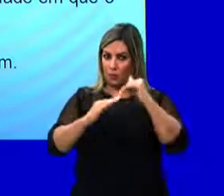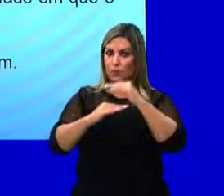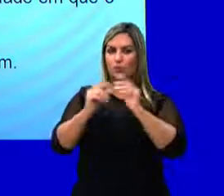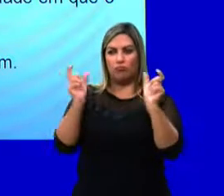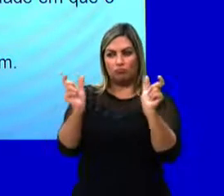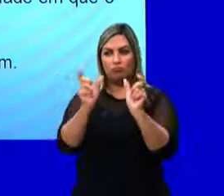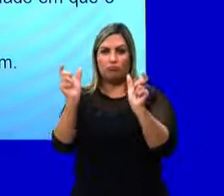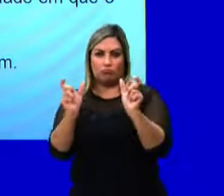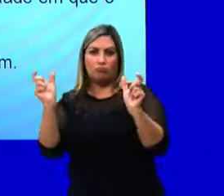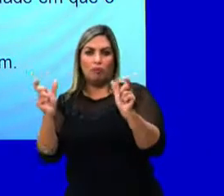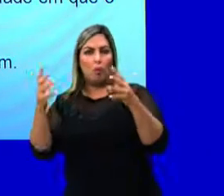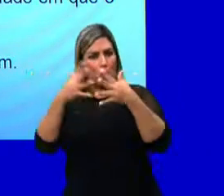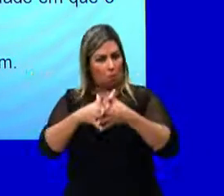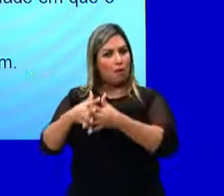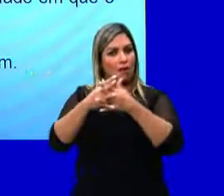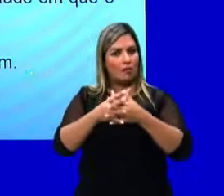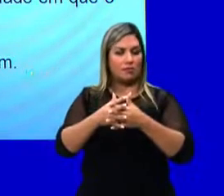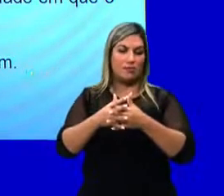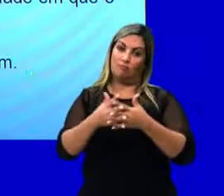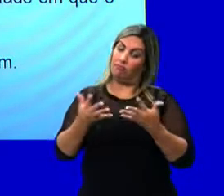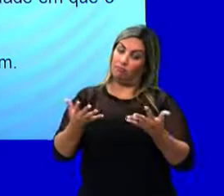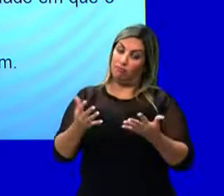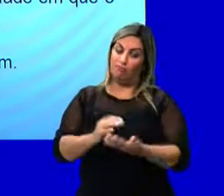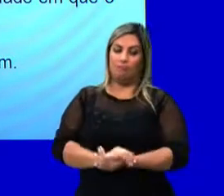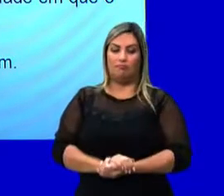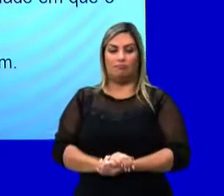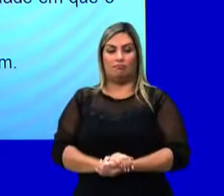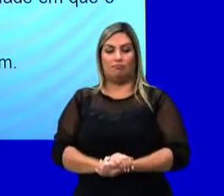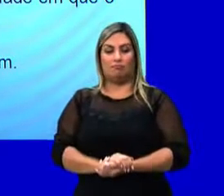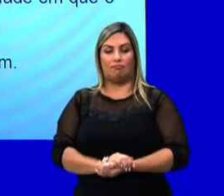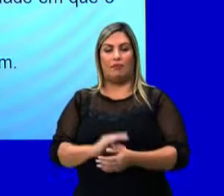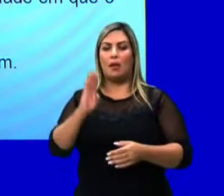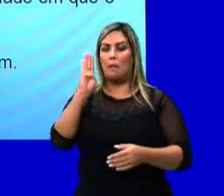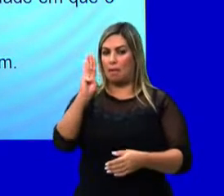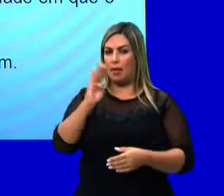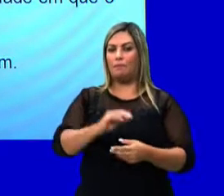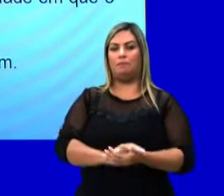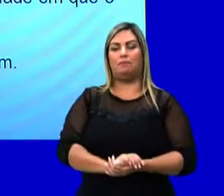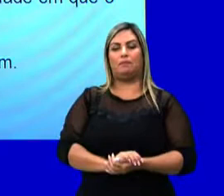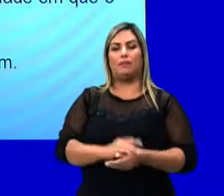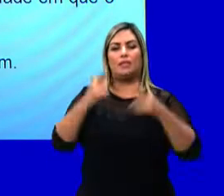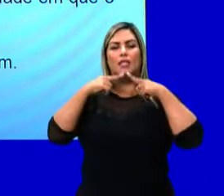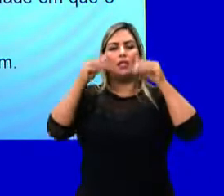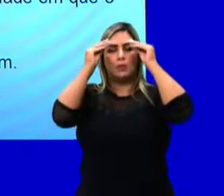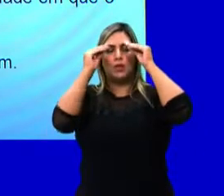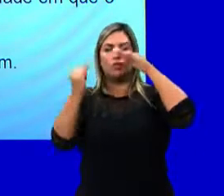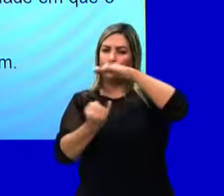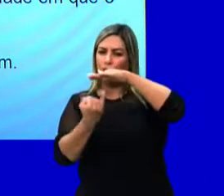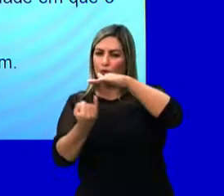construções complexas? Vamos descartando, né? Letra B, linguagem